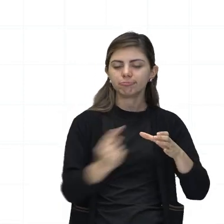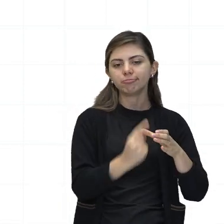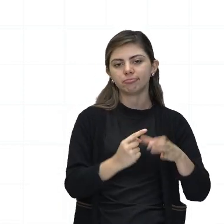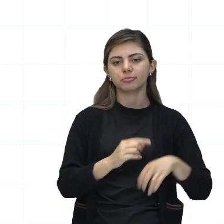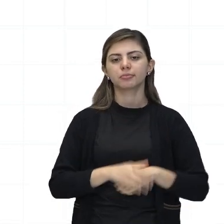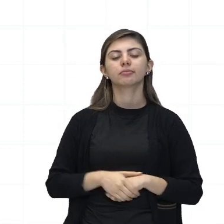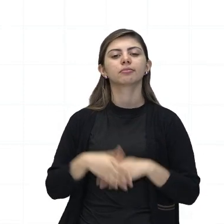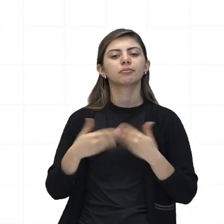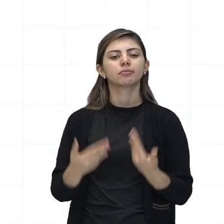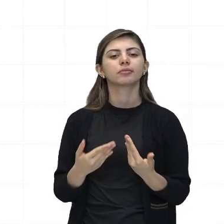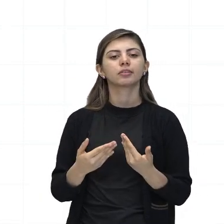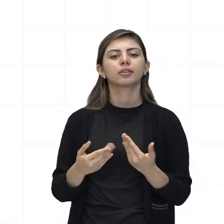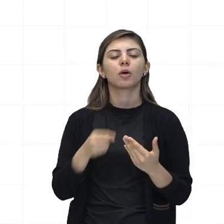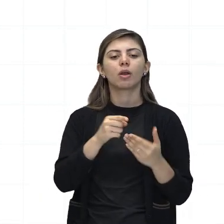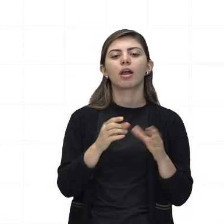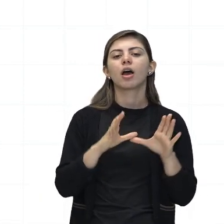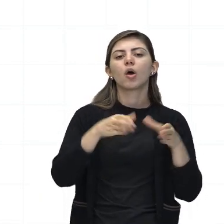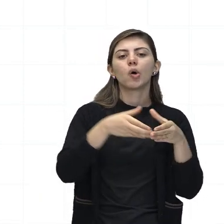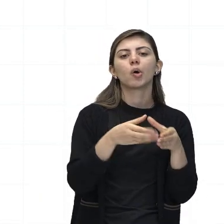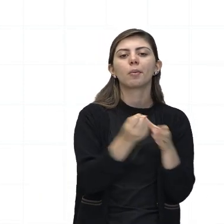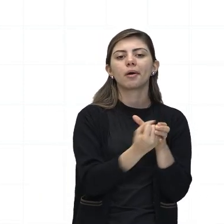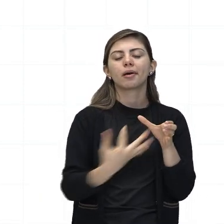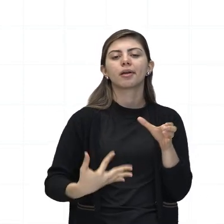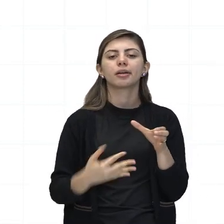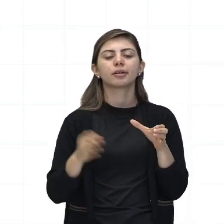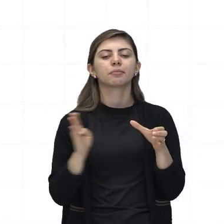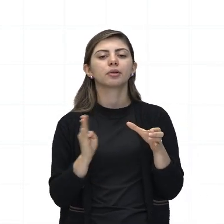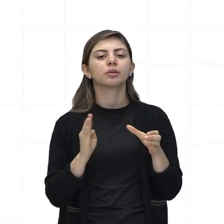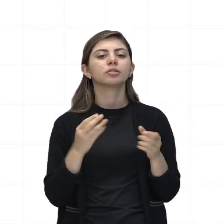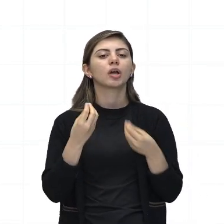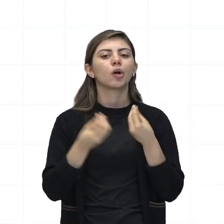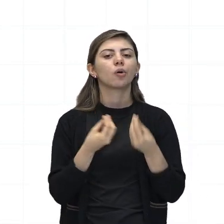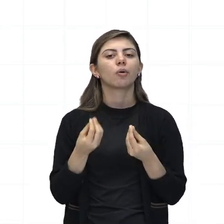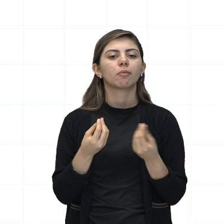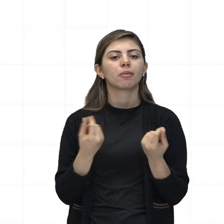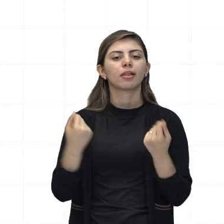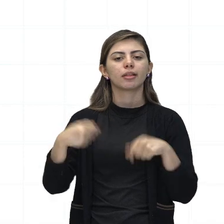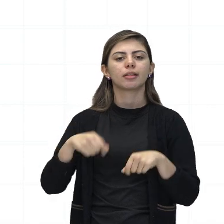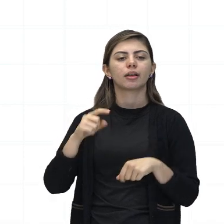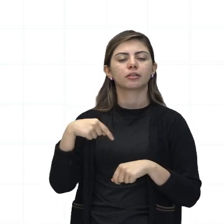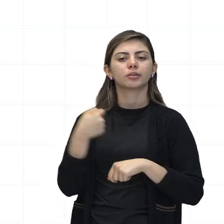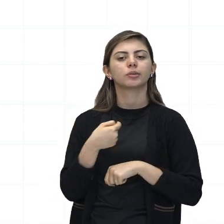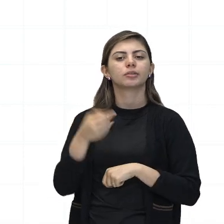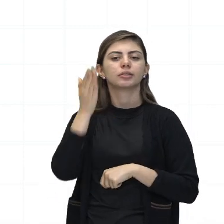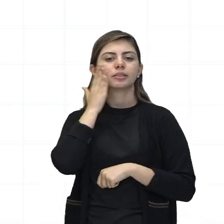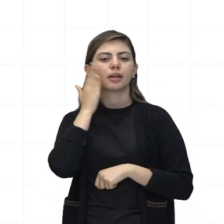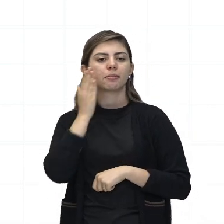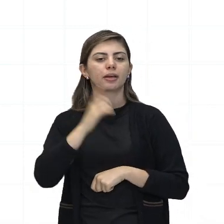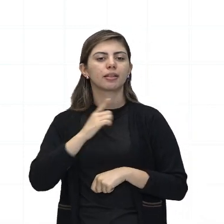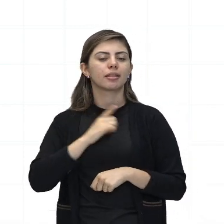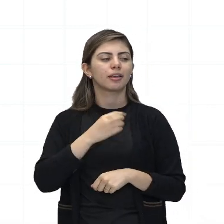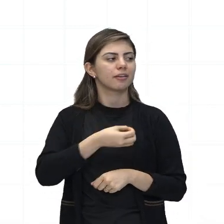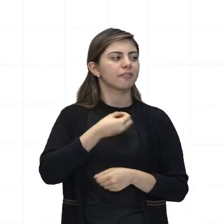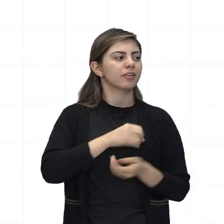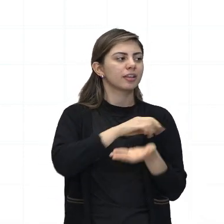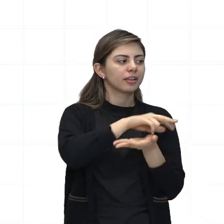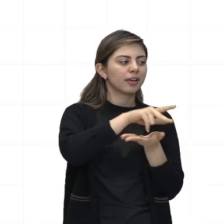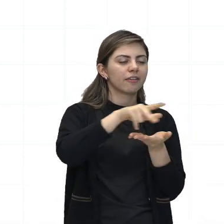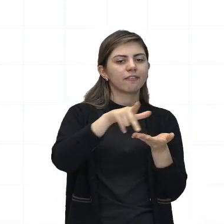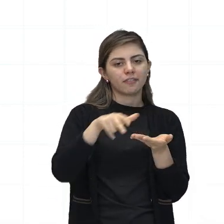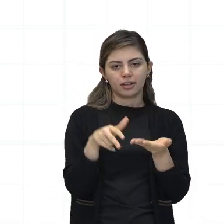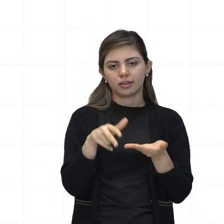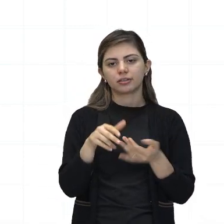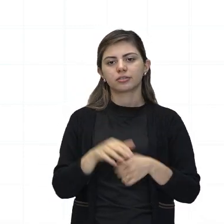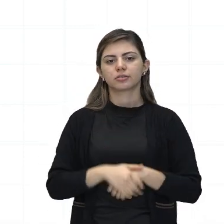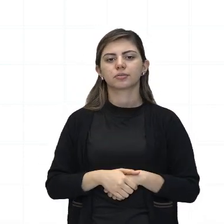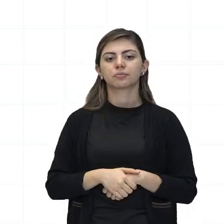que a classificação biológica torna possível conhecer a biodiversidade de organismos,